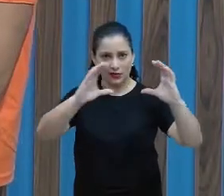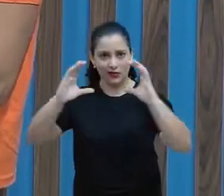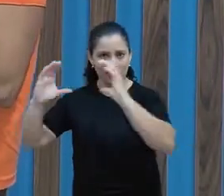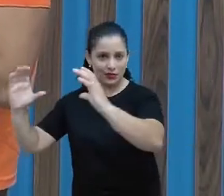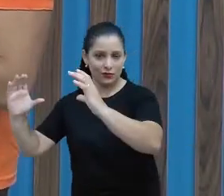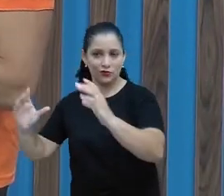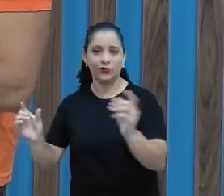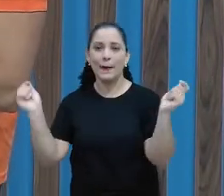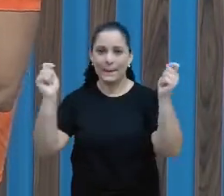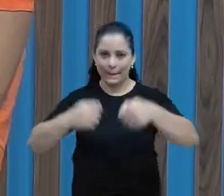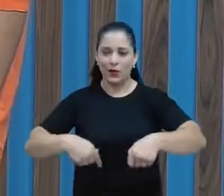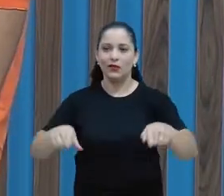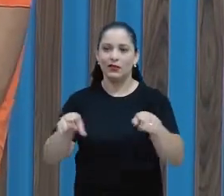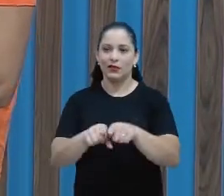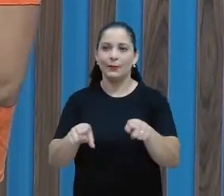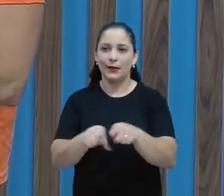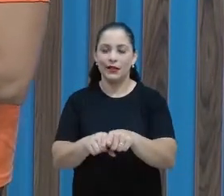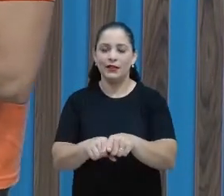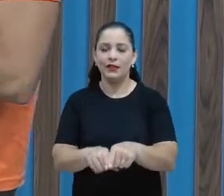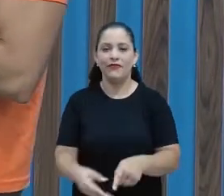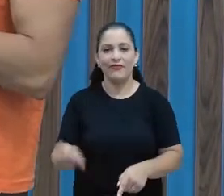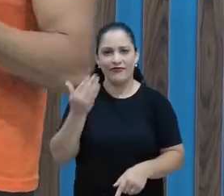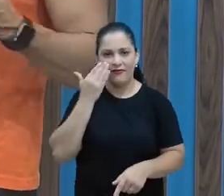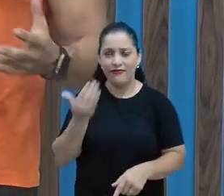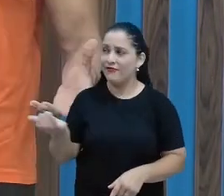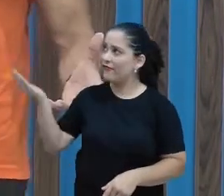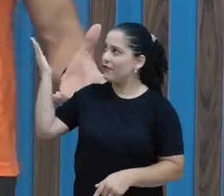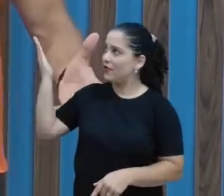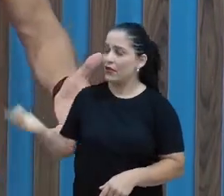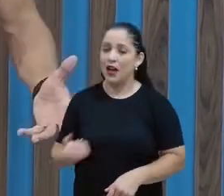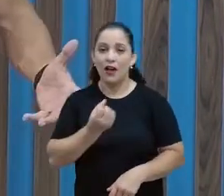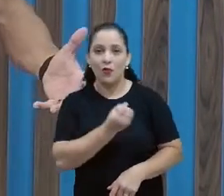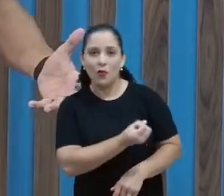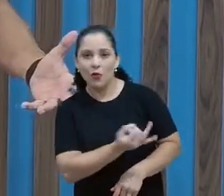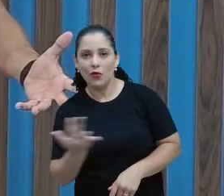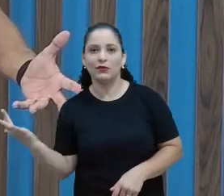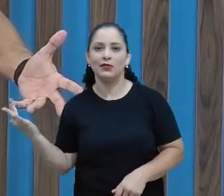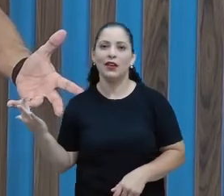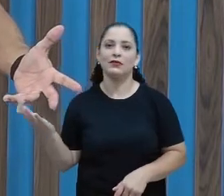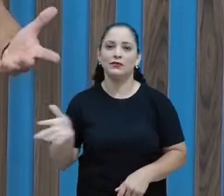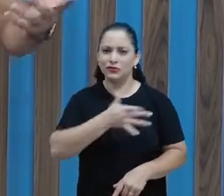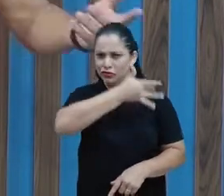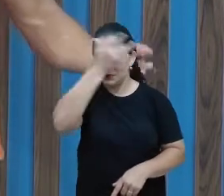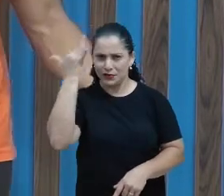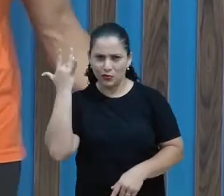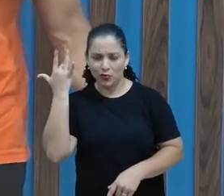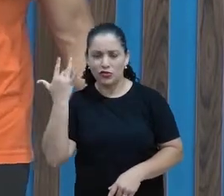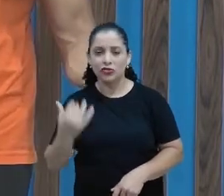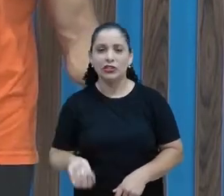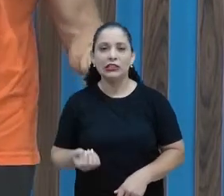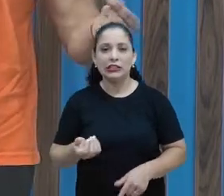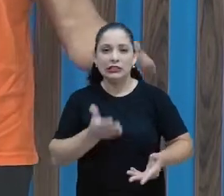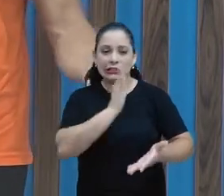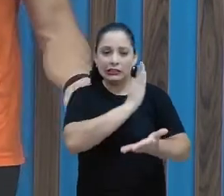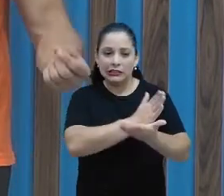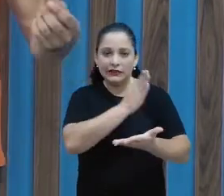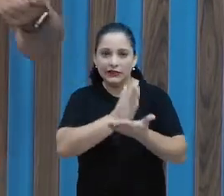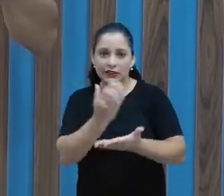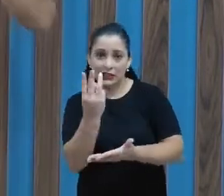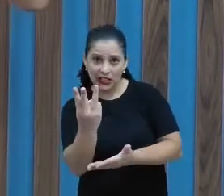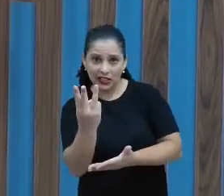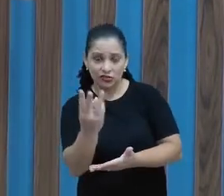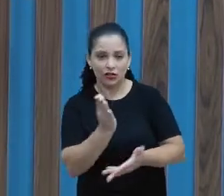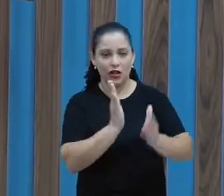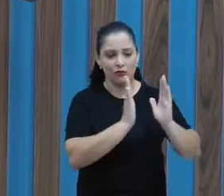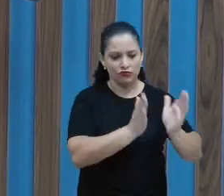pode representar aí que eu pego a população, divido em 3 partes iguais e pego apenas uma dessas partes, ou